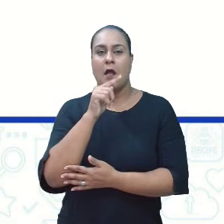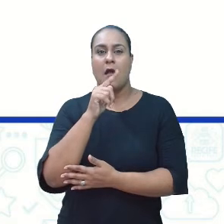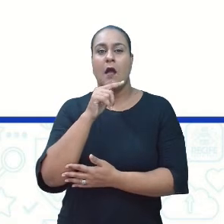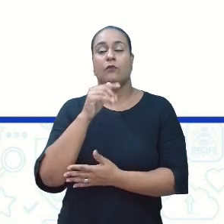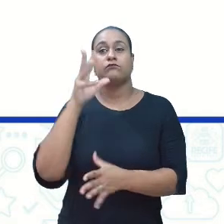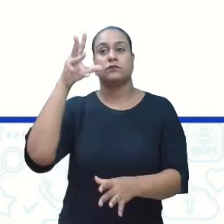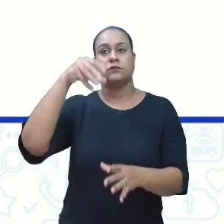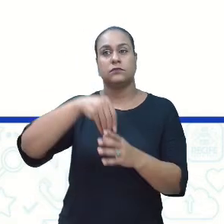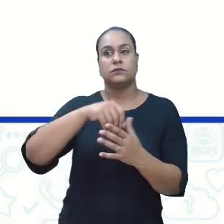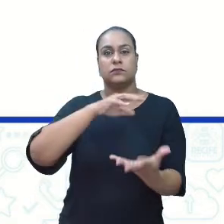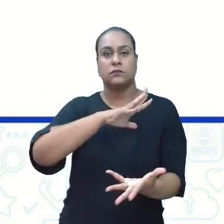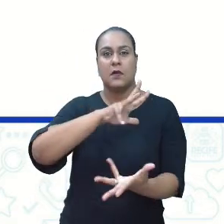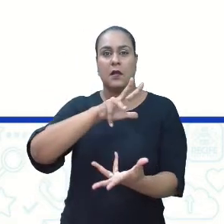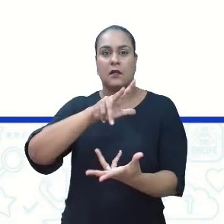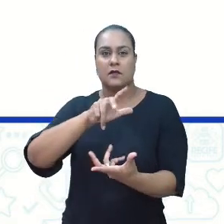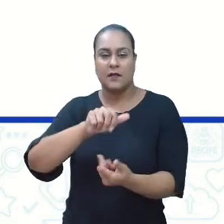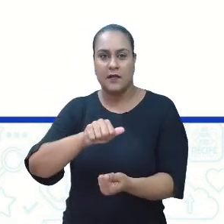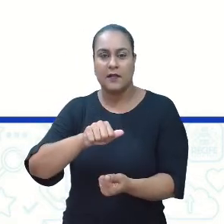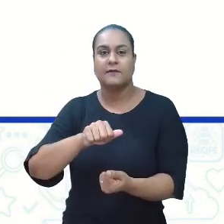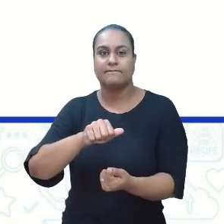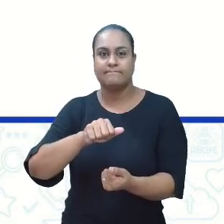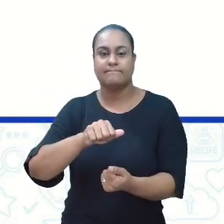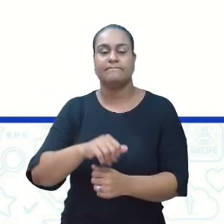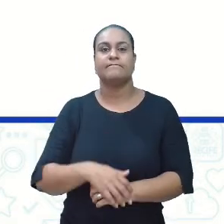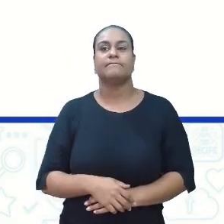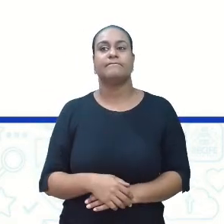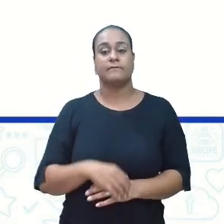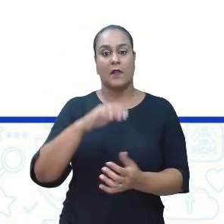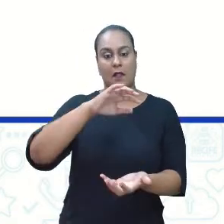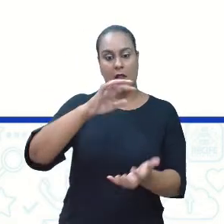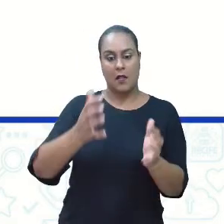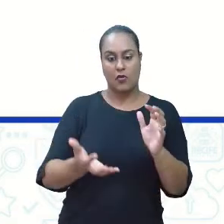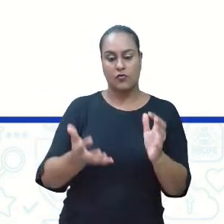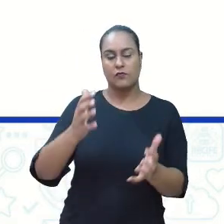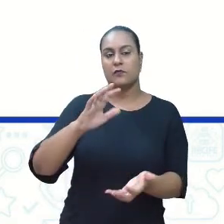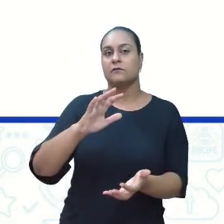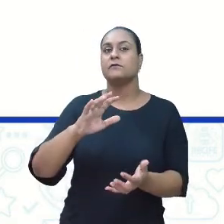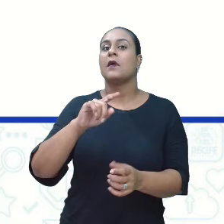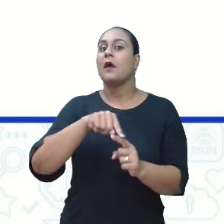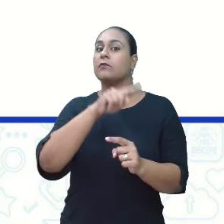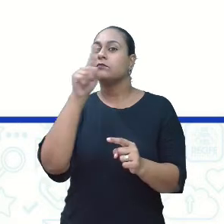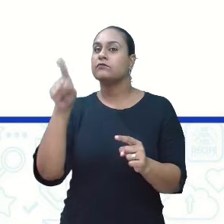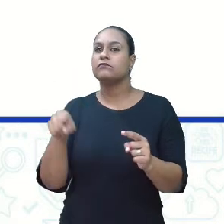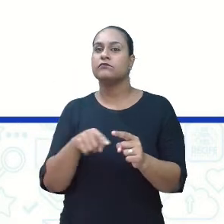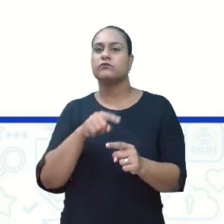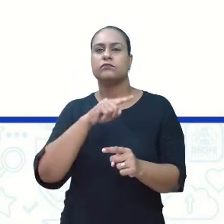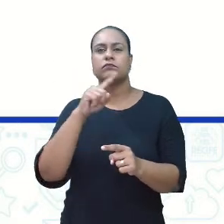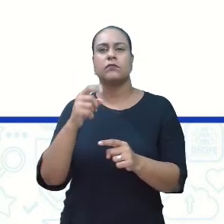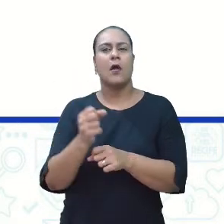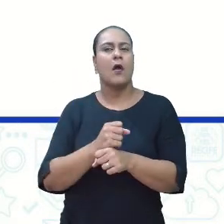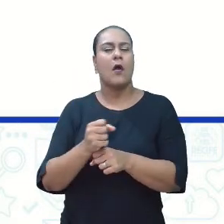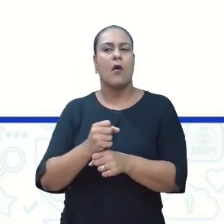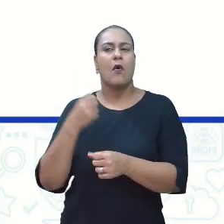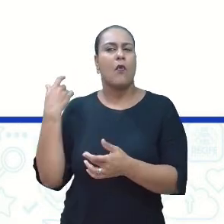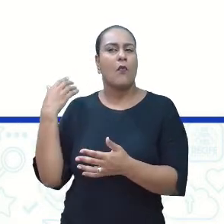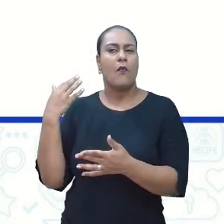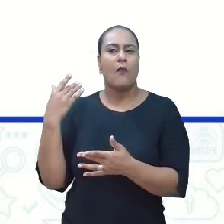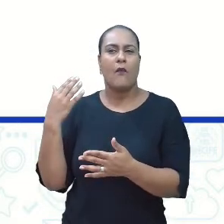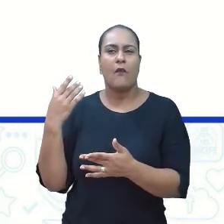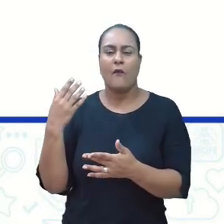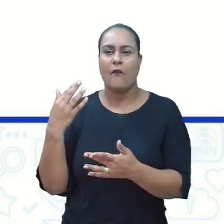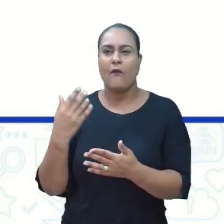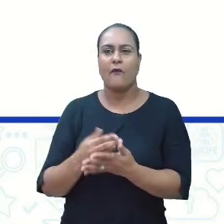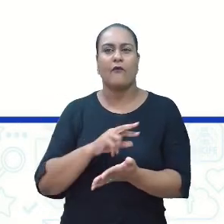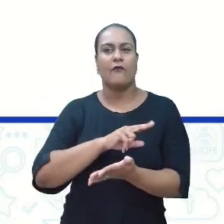na Terra e na atmosfera. Você já sabe o que é a atmosfera. Esse ciclo ocorre há bilhões de anos e é essencial para a vida do